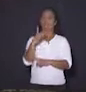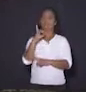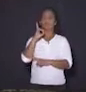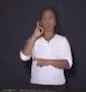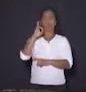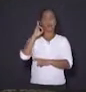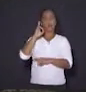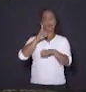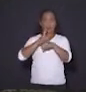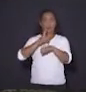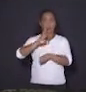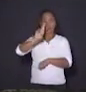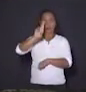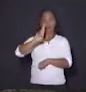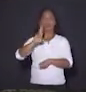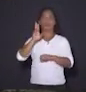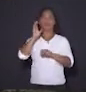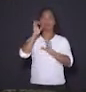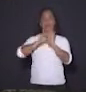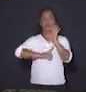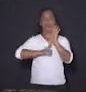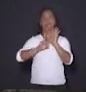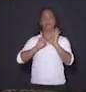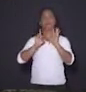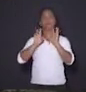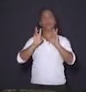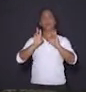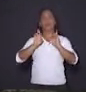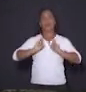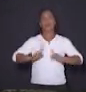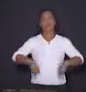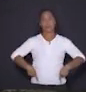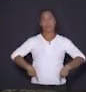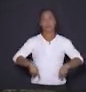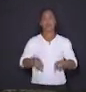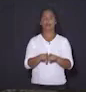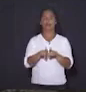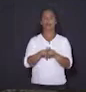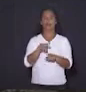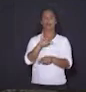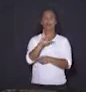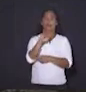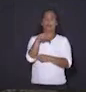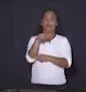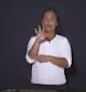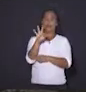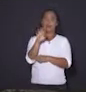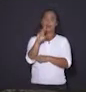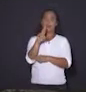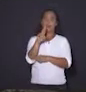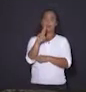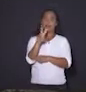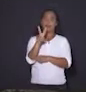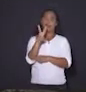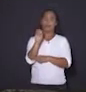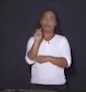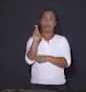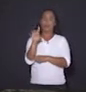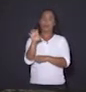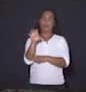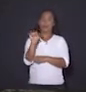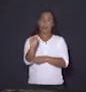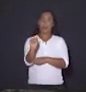é integrante do conselho diretor do intervozes coletivo brasil de comunicação social